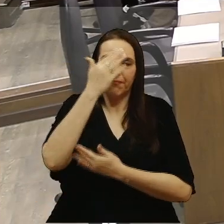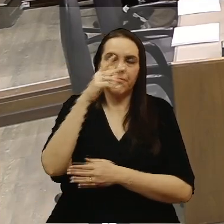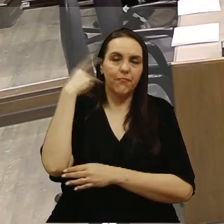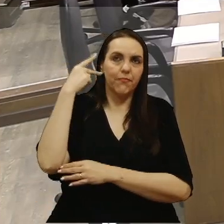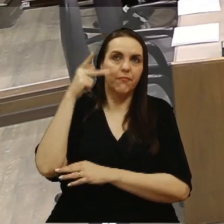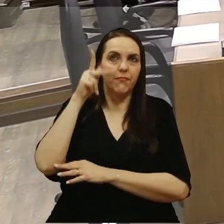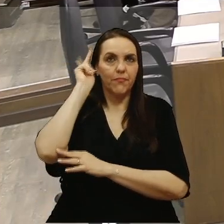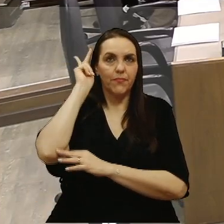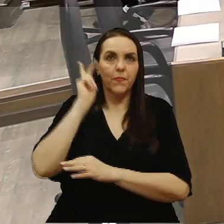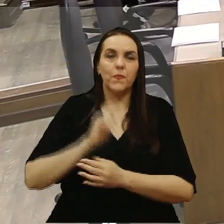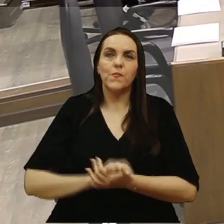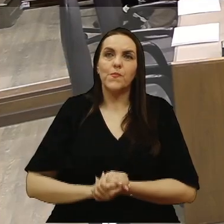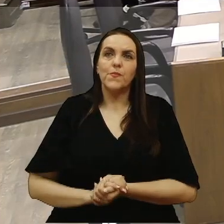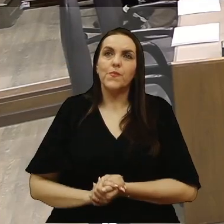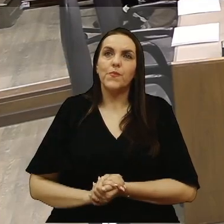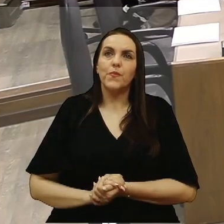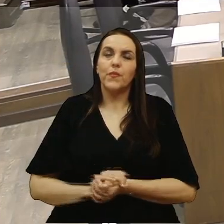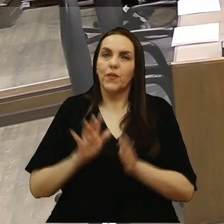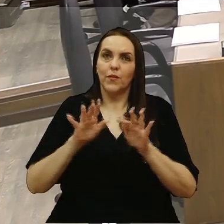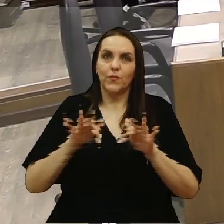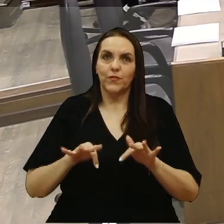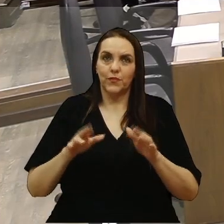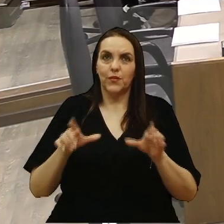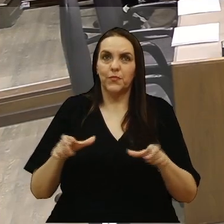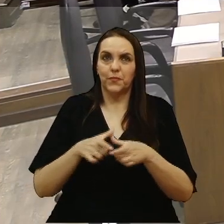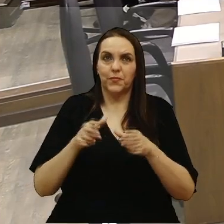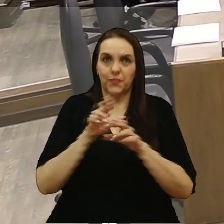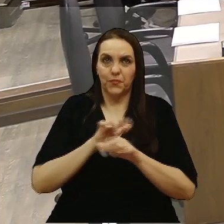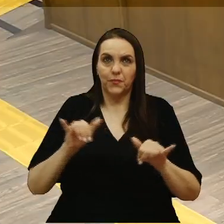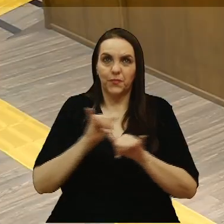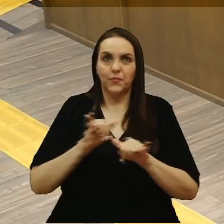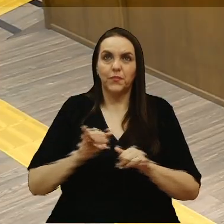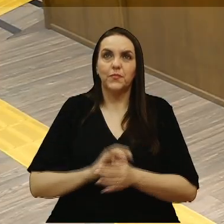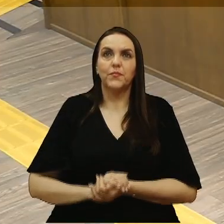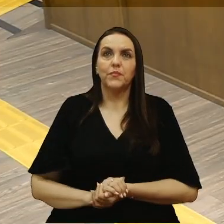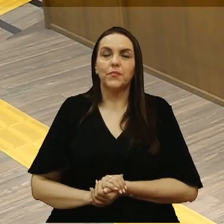Morandi. Encerradas as pequenas comunicações. Com a anuência dos